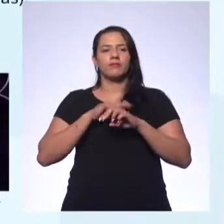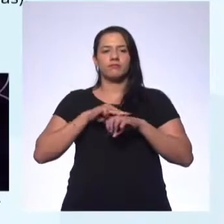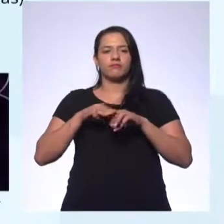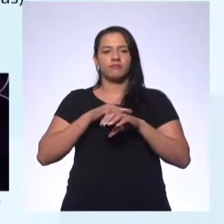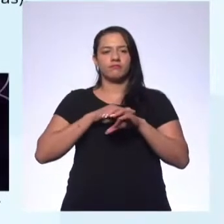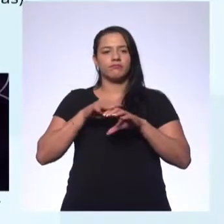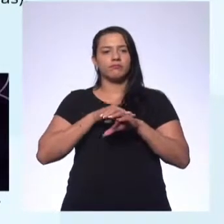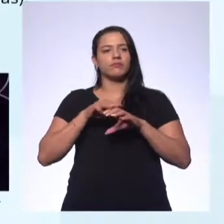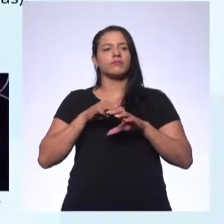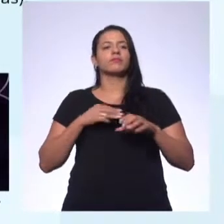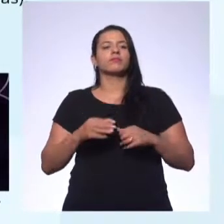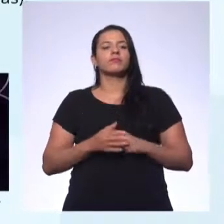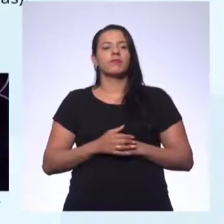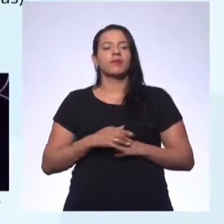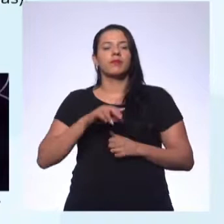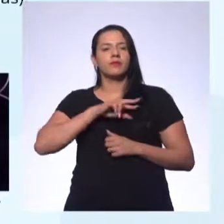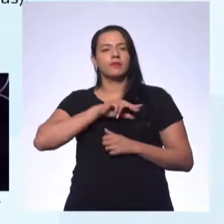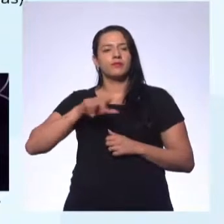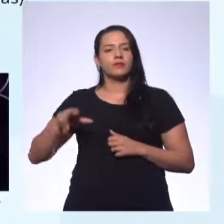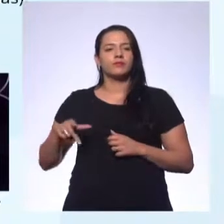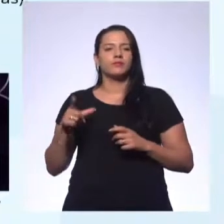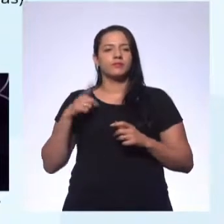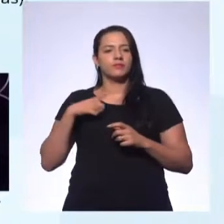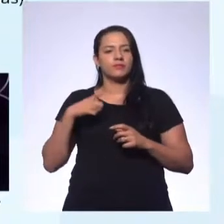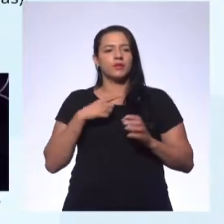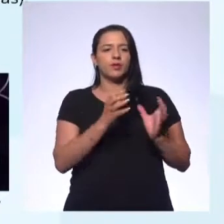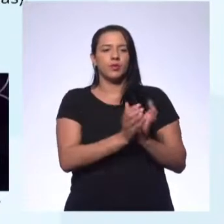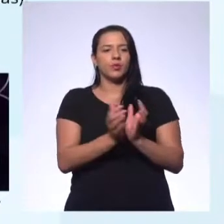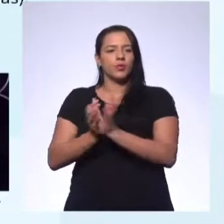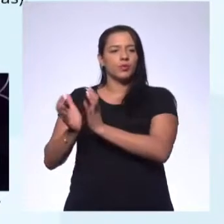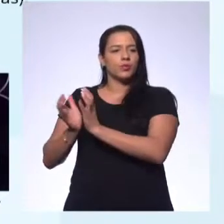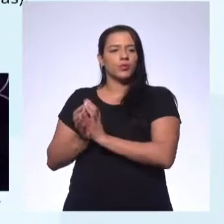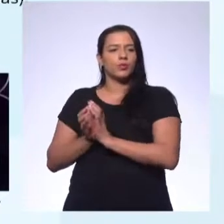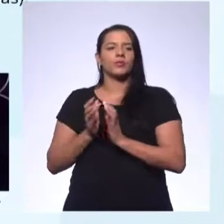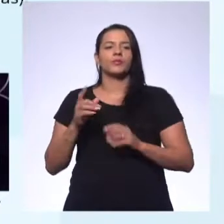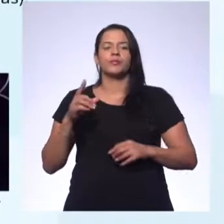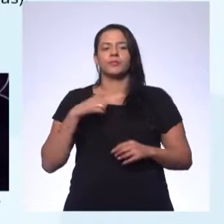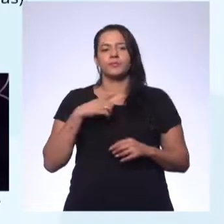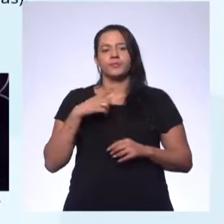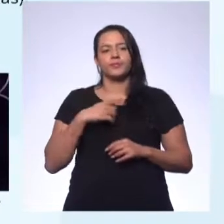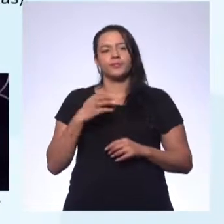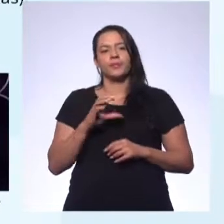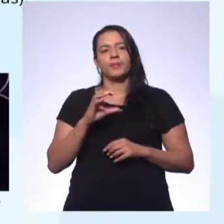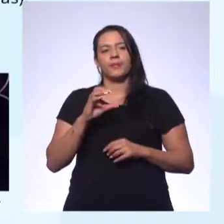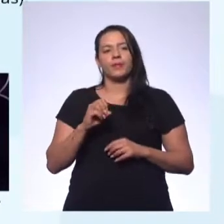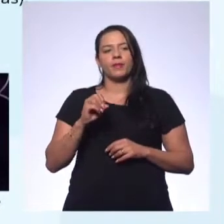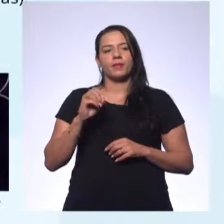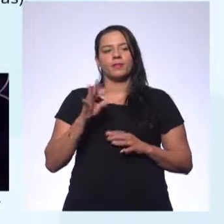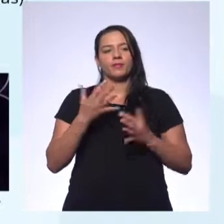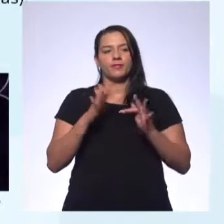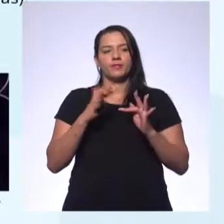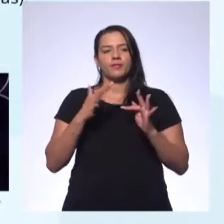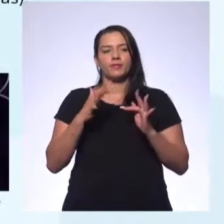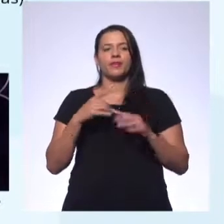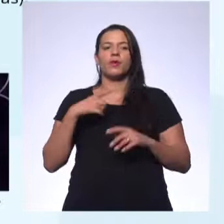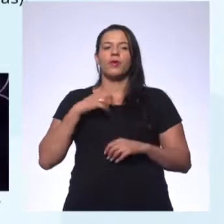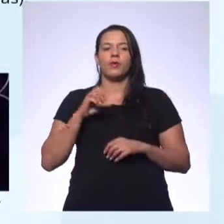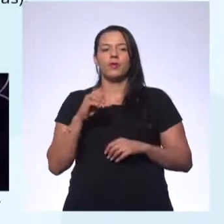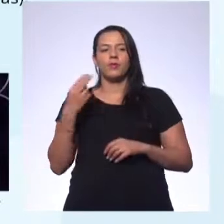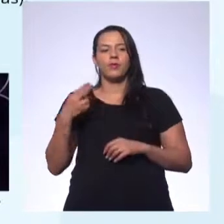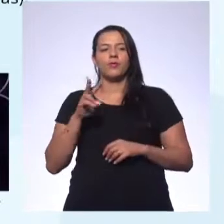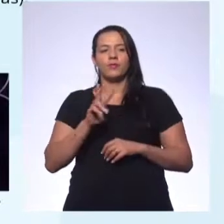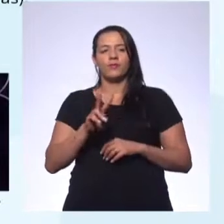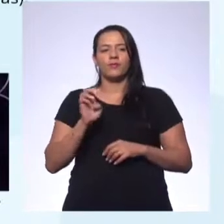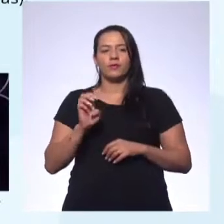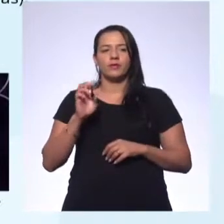são unicelulares, tá? Mas podem formar colônias. E são autótrofos, fotoquimiosintetizantes ou